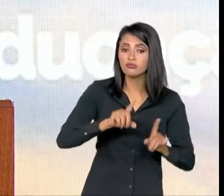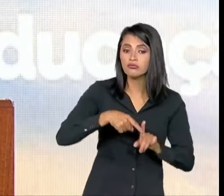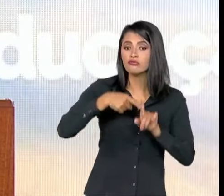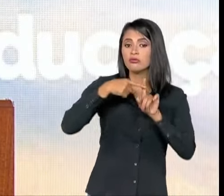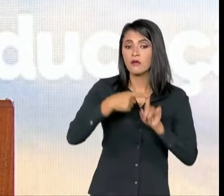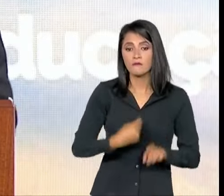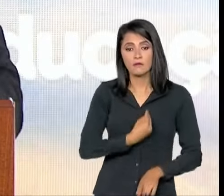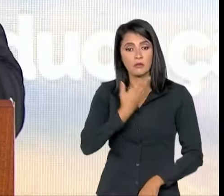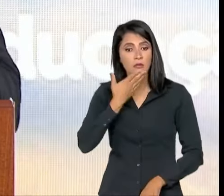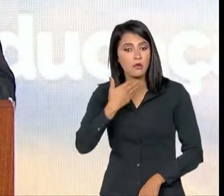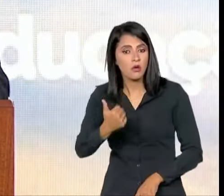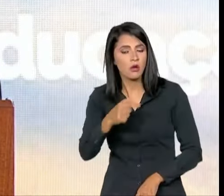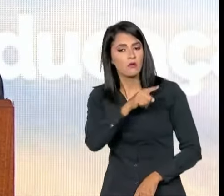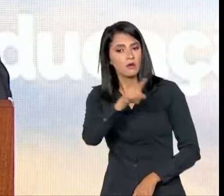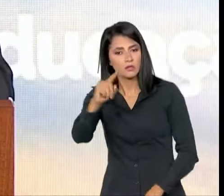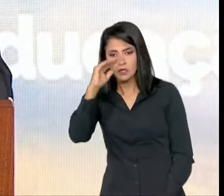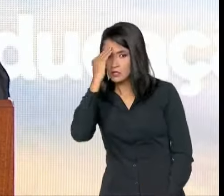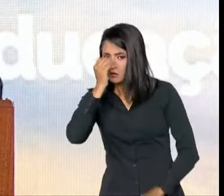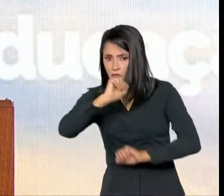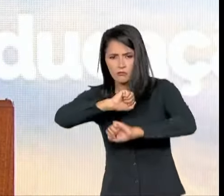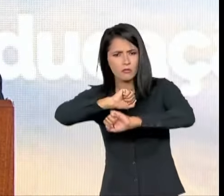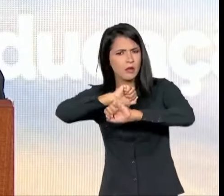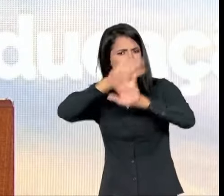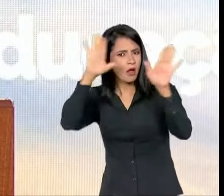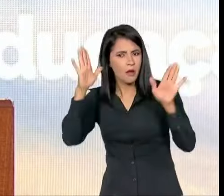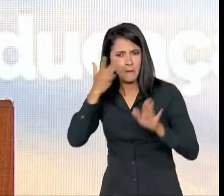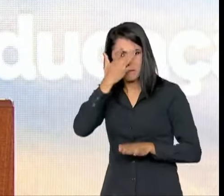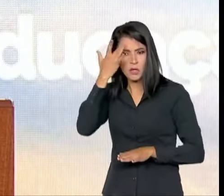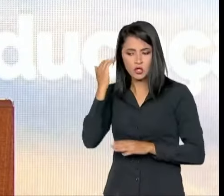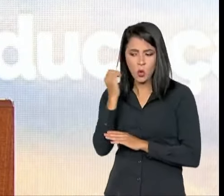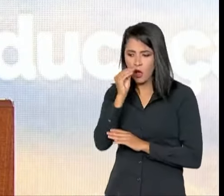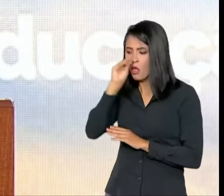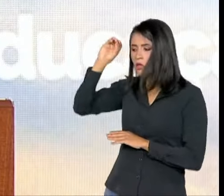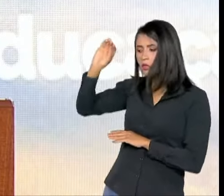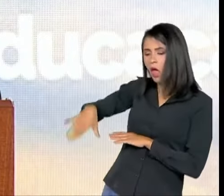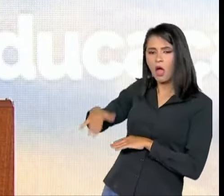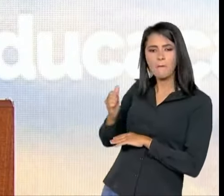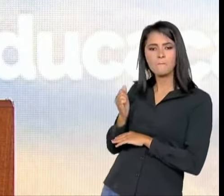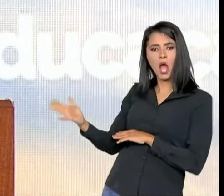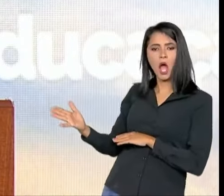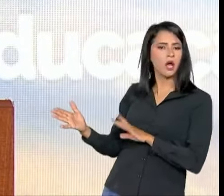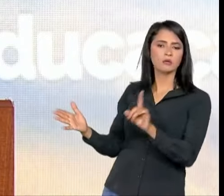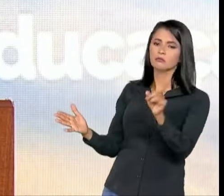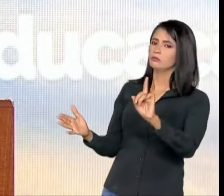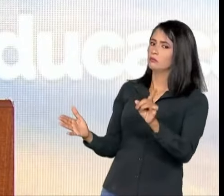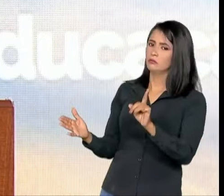vocês terem clareza que ninguém ficará de fora.